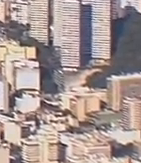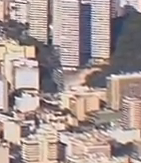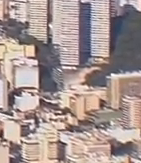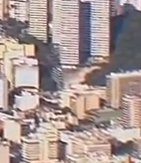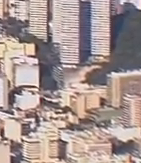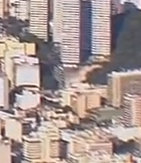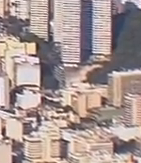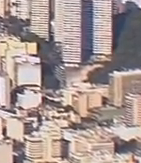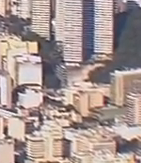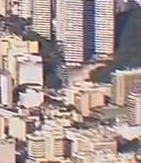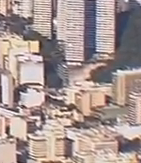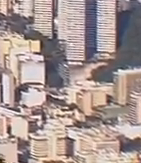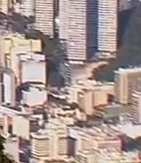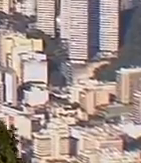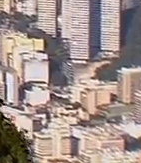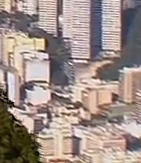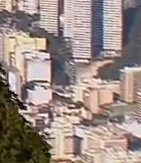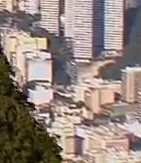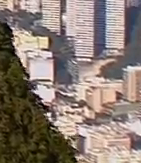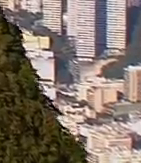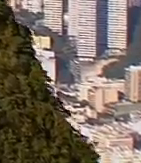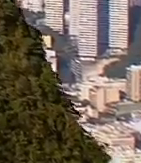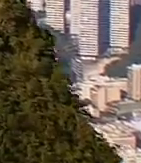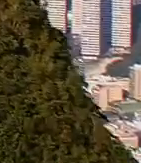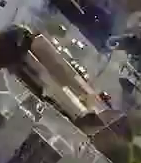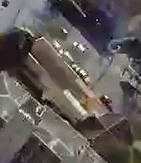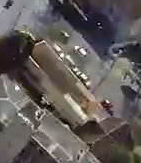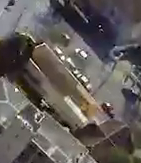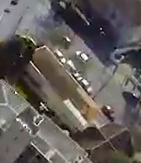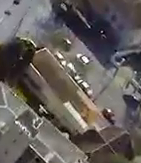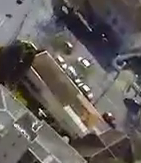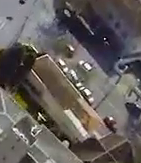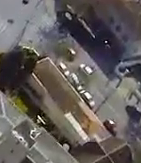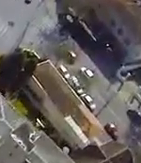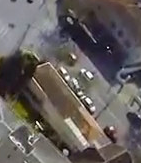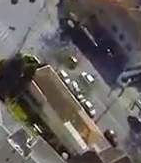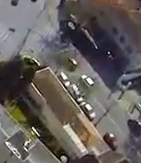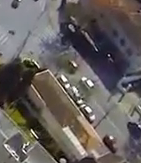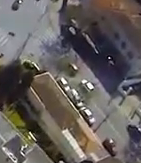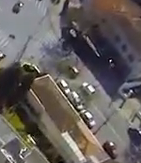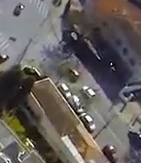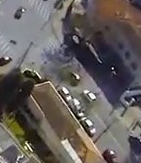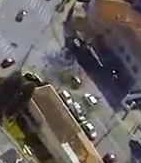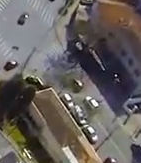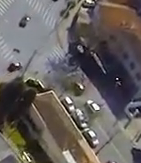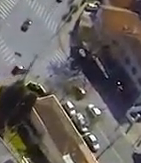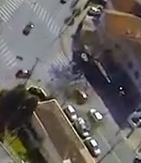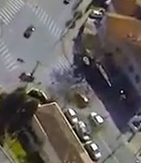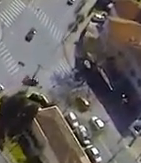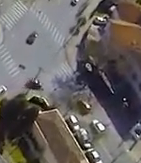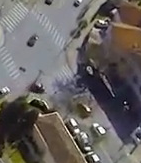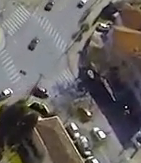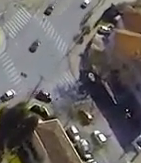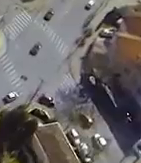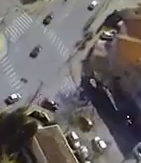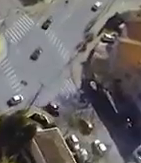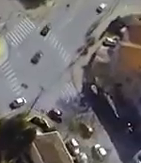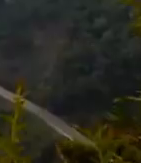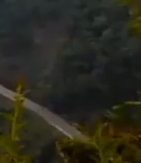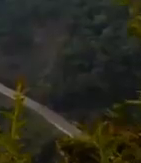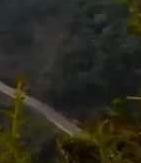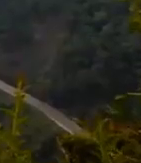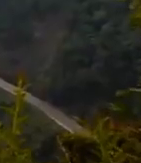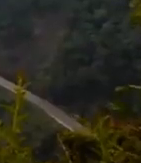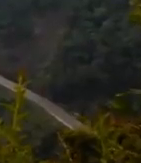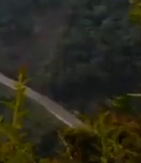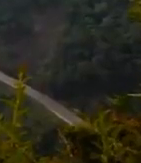Gigante pela própria natureza, estrela forte, pálido, colosso,